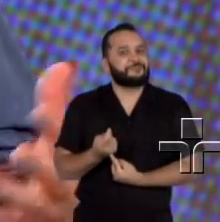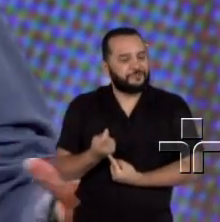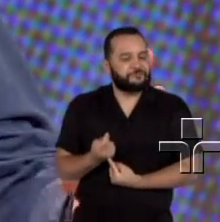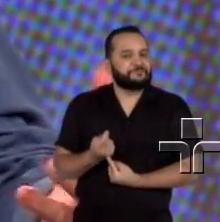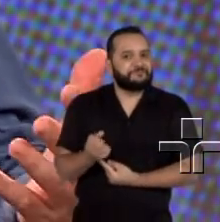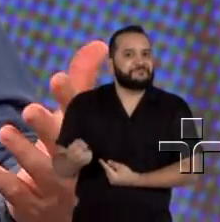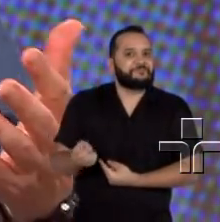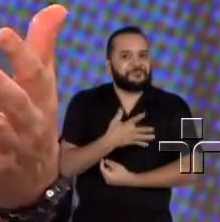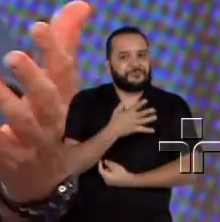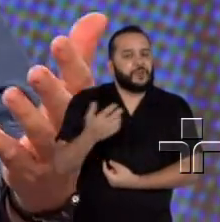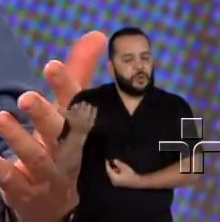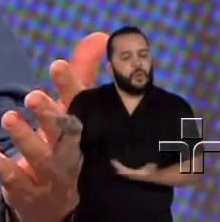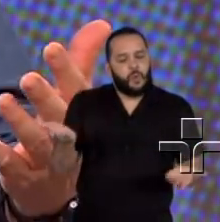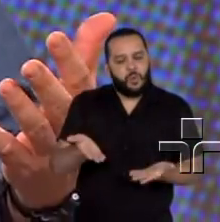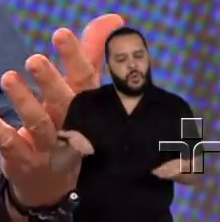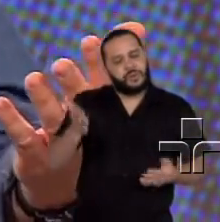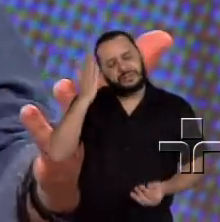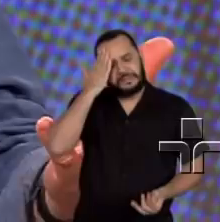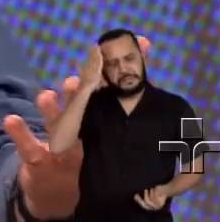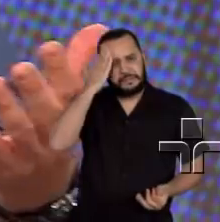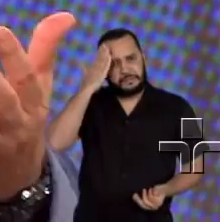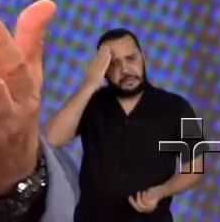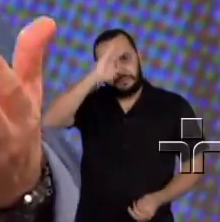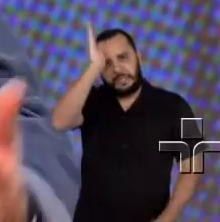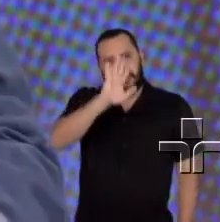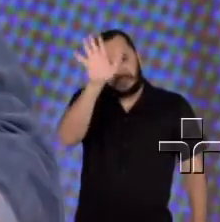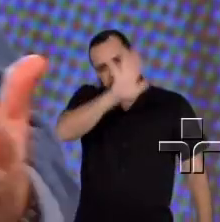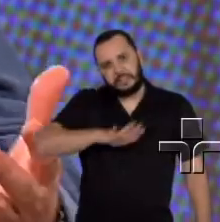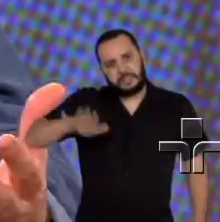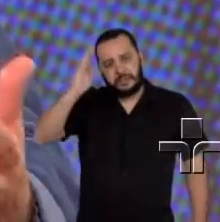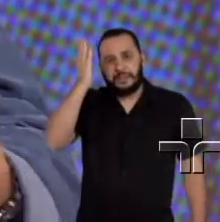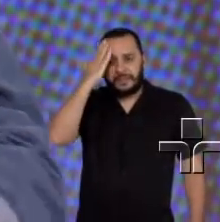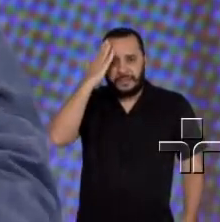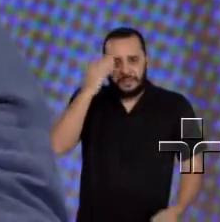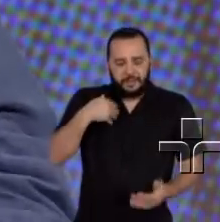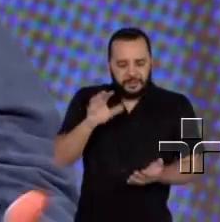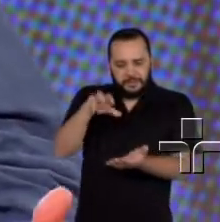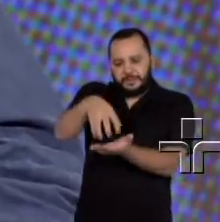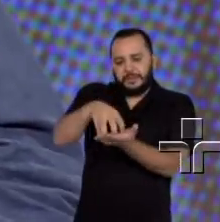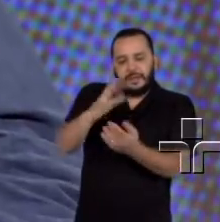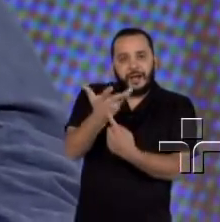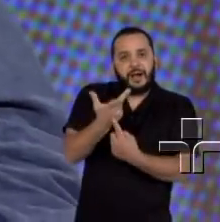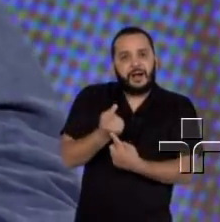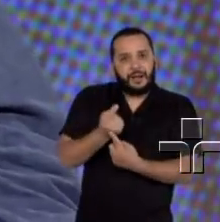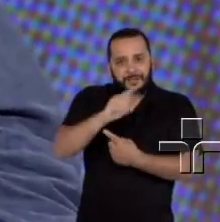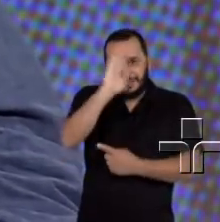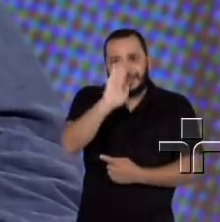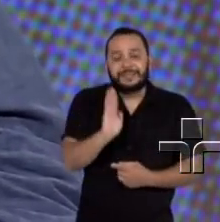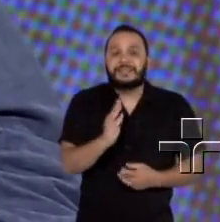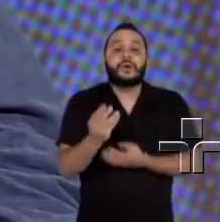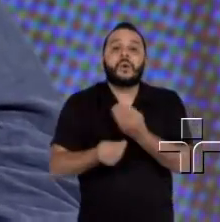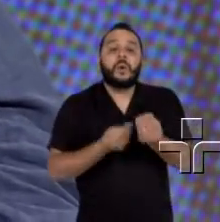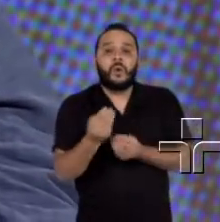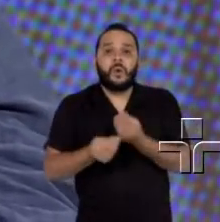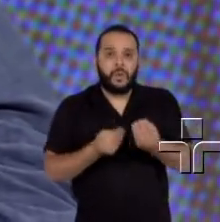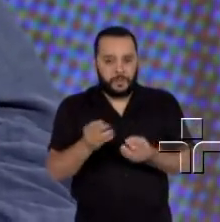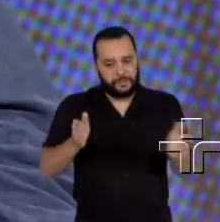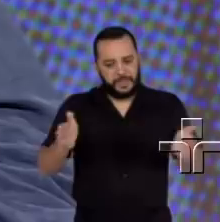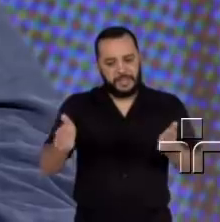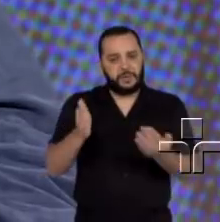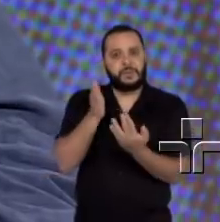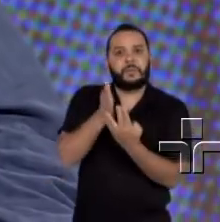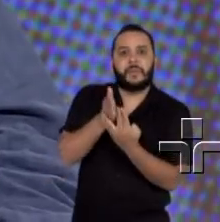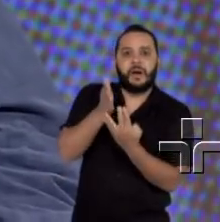sabe, é sabido por todos os brasileiros que a fundação das artes no Brasil se dá com o período barroco,